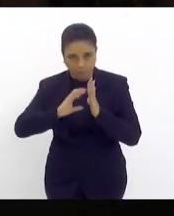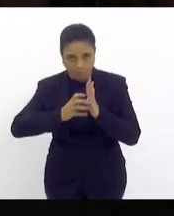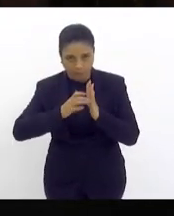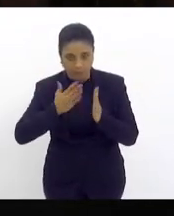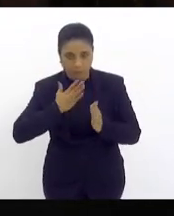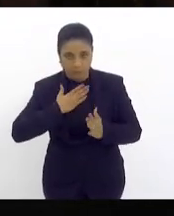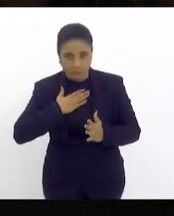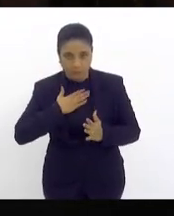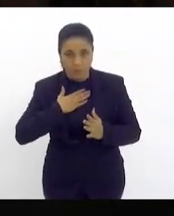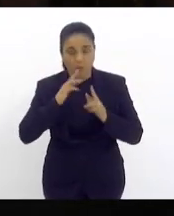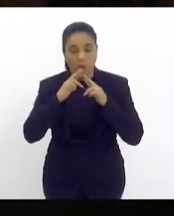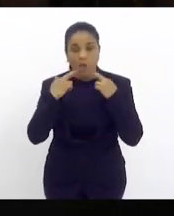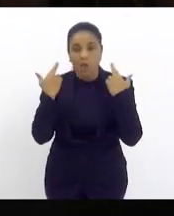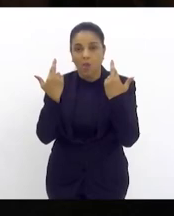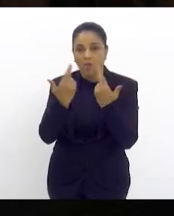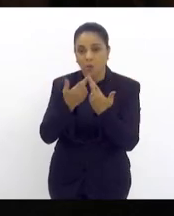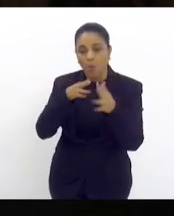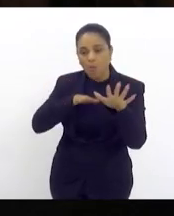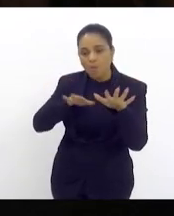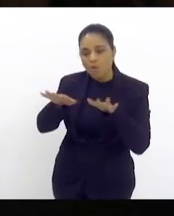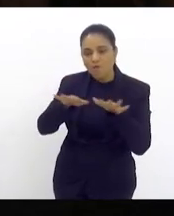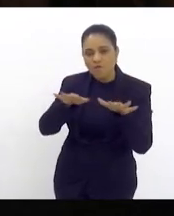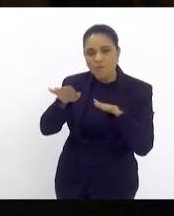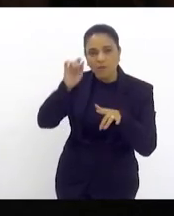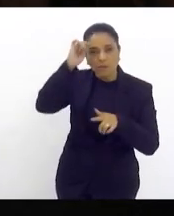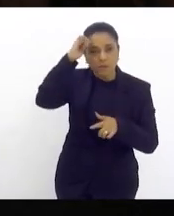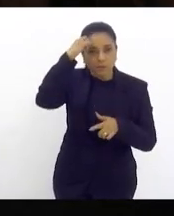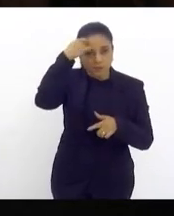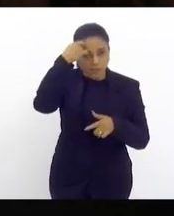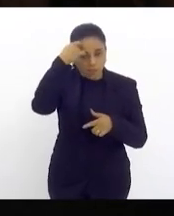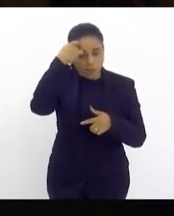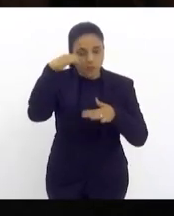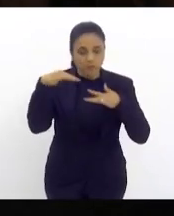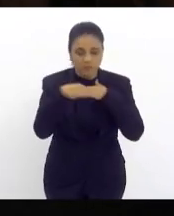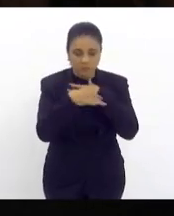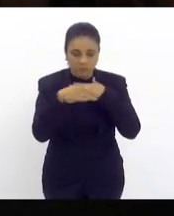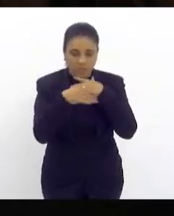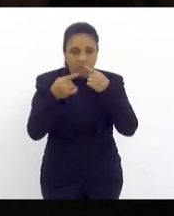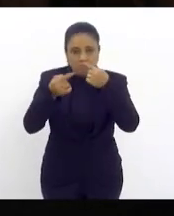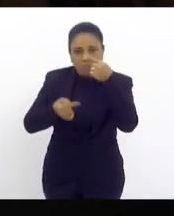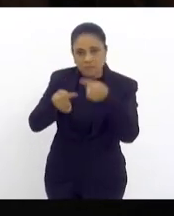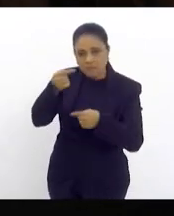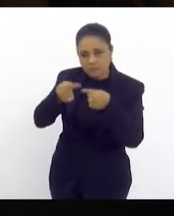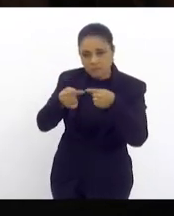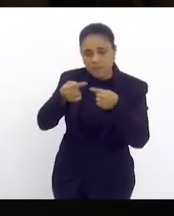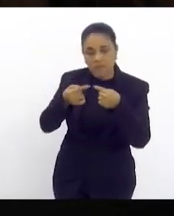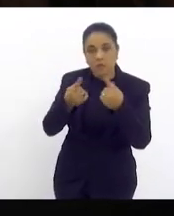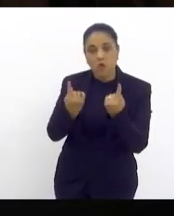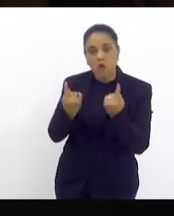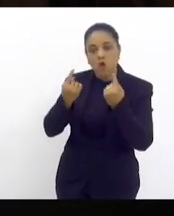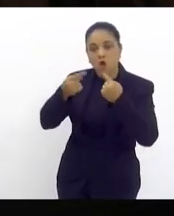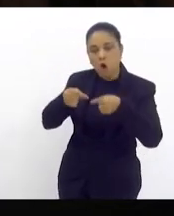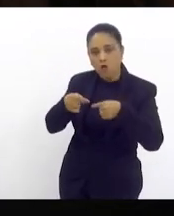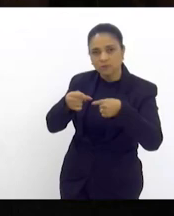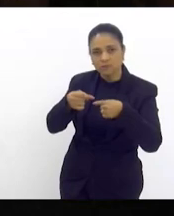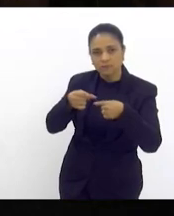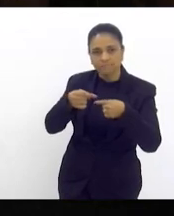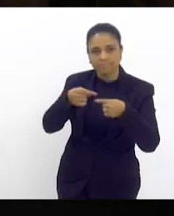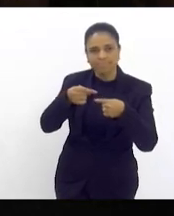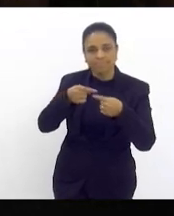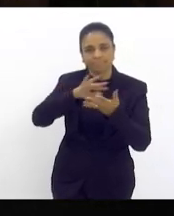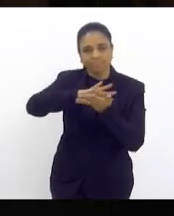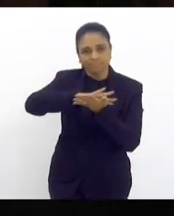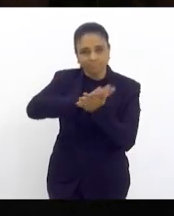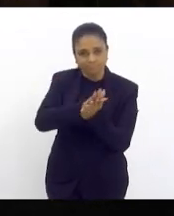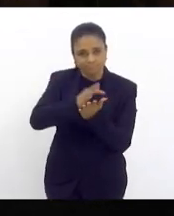uma reunião com os movimentos negros da cidade para debater a iniciativas antirracistas quero fechar minha